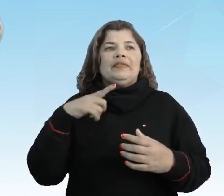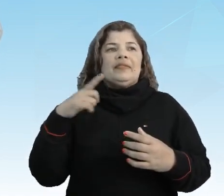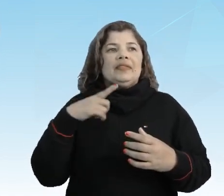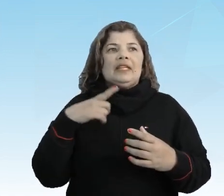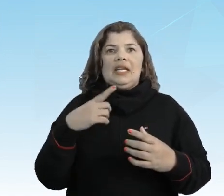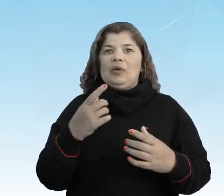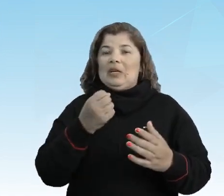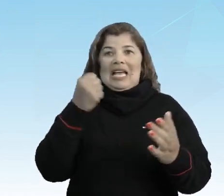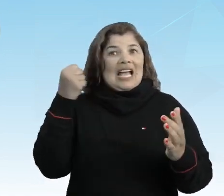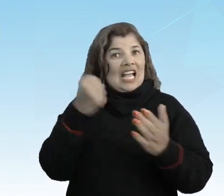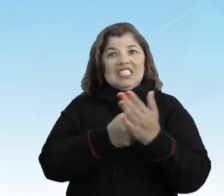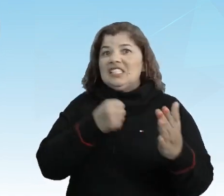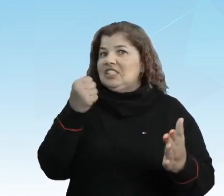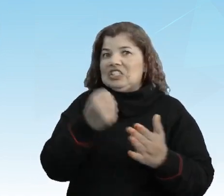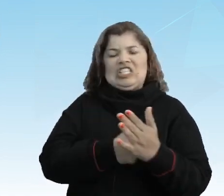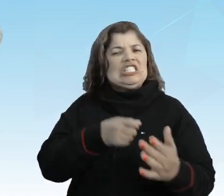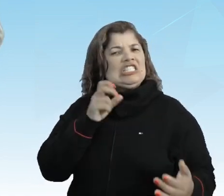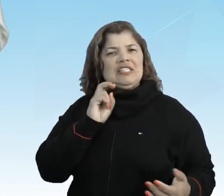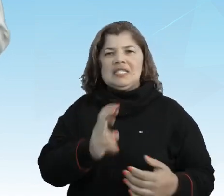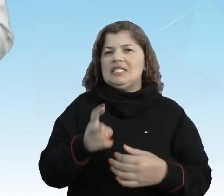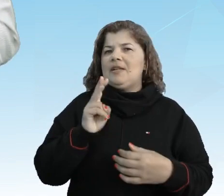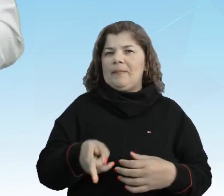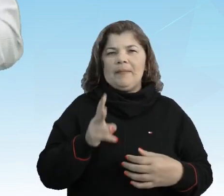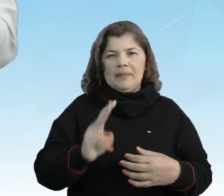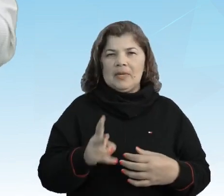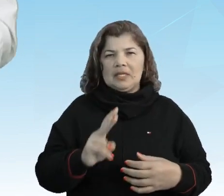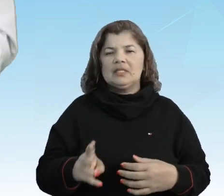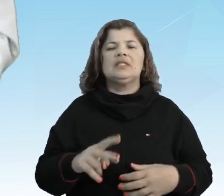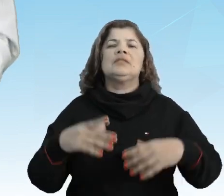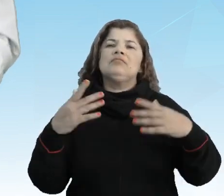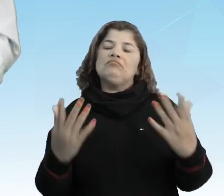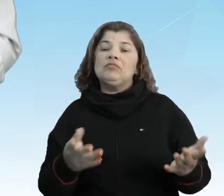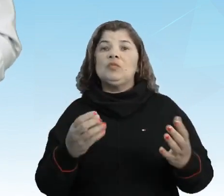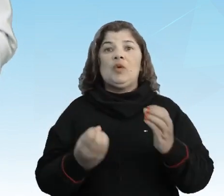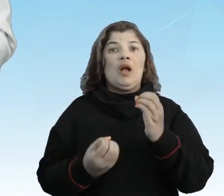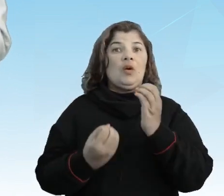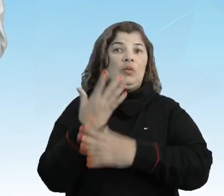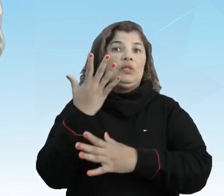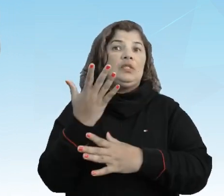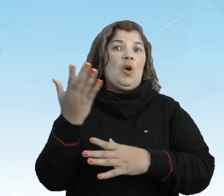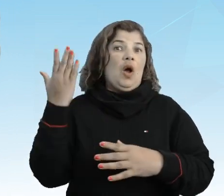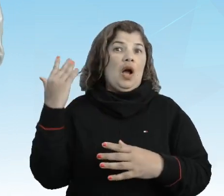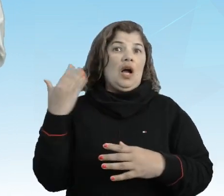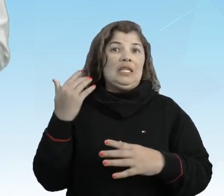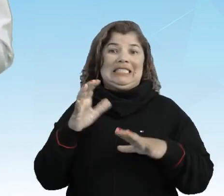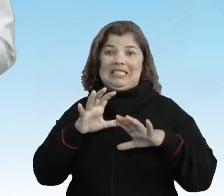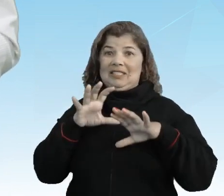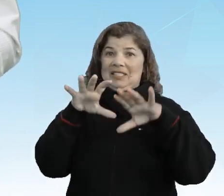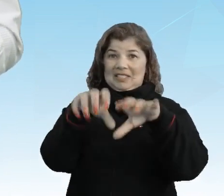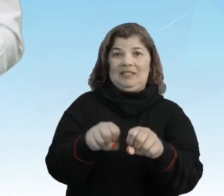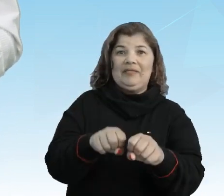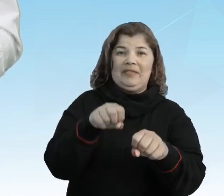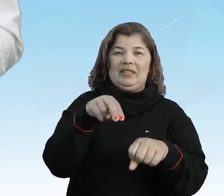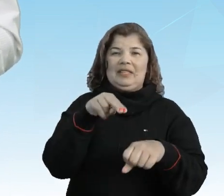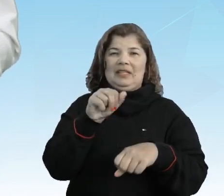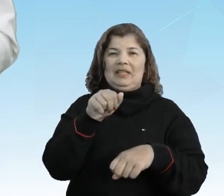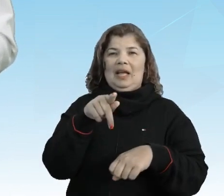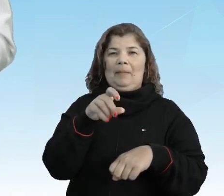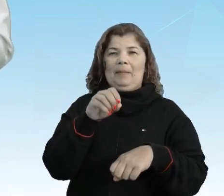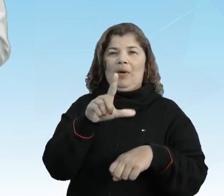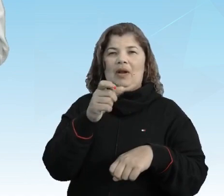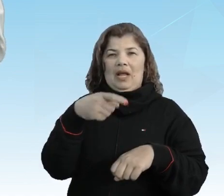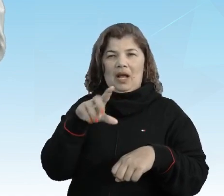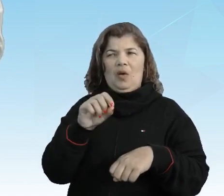de resistência. Sempre foi. Então, quando aconteceu as invasões napoleônicas lá na